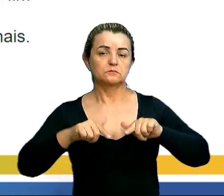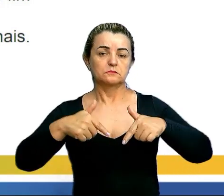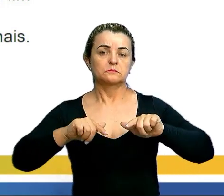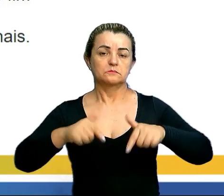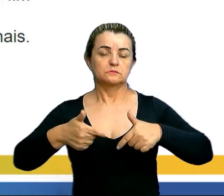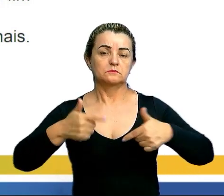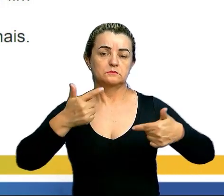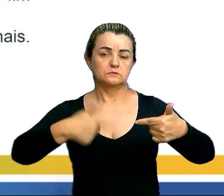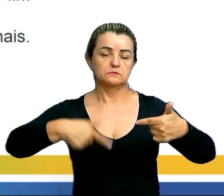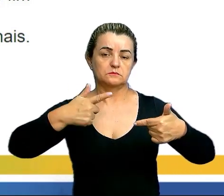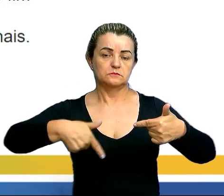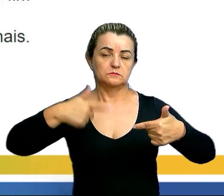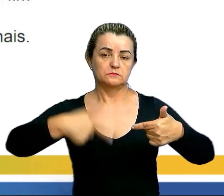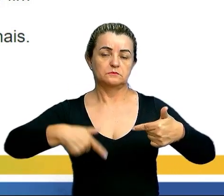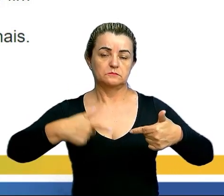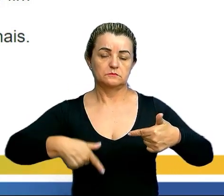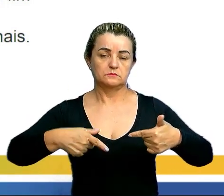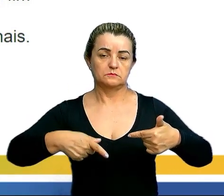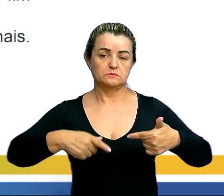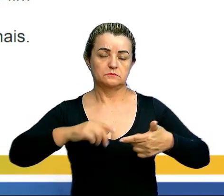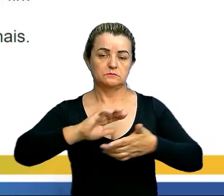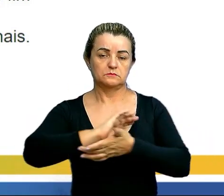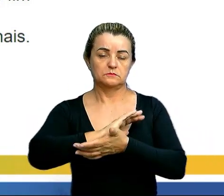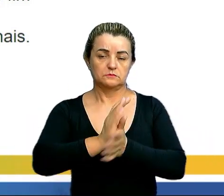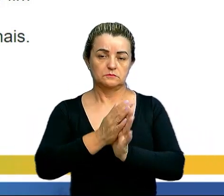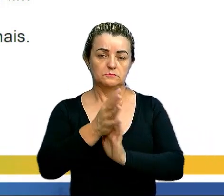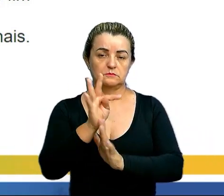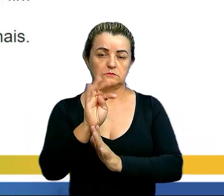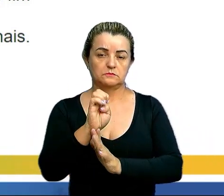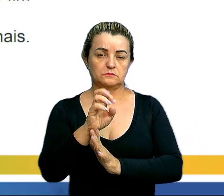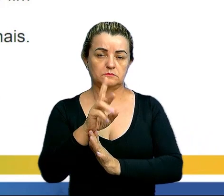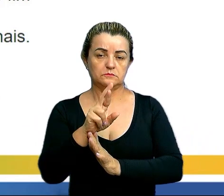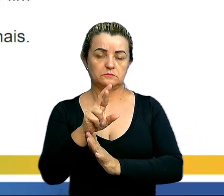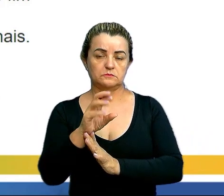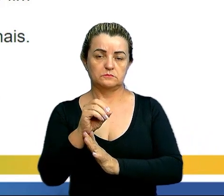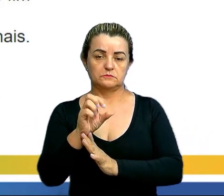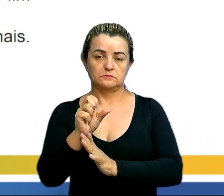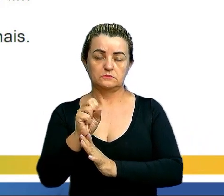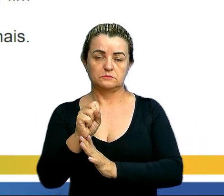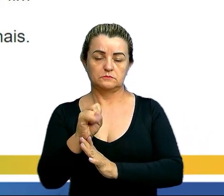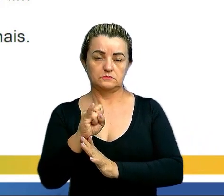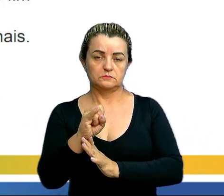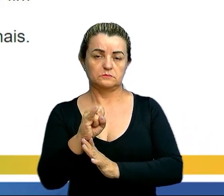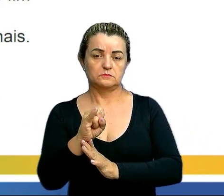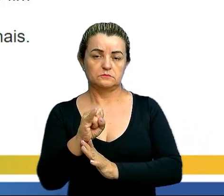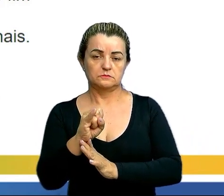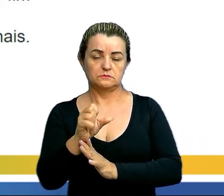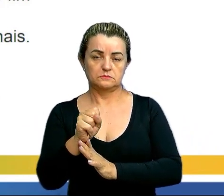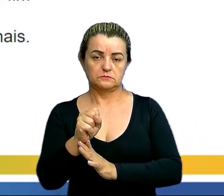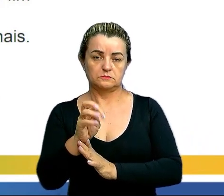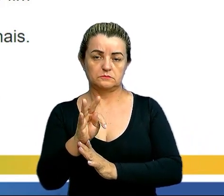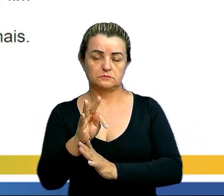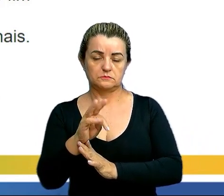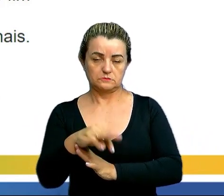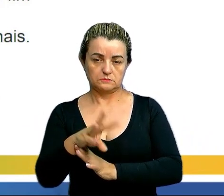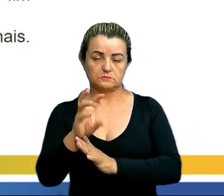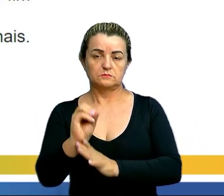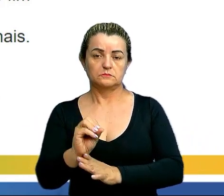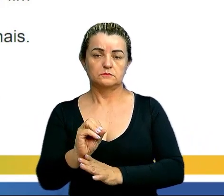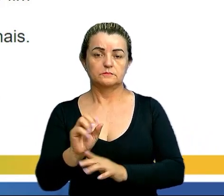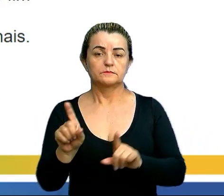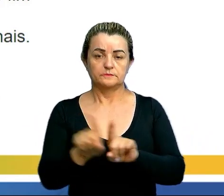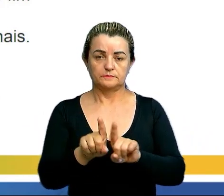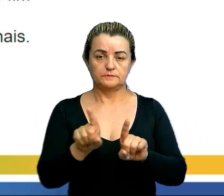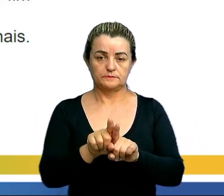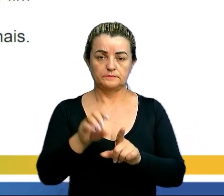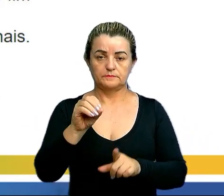as organizações terroristas internacionais. Na letra D, ela vai dizer que a OTAN direcionou seu esforço para os